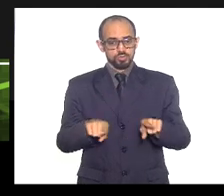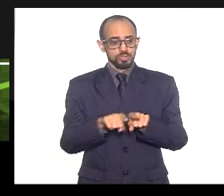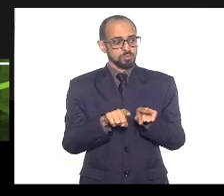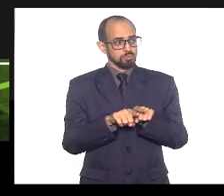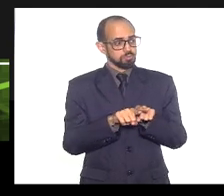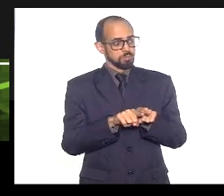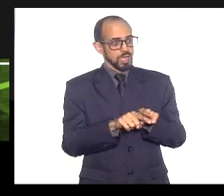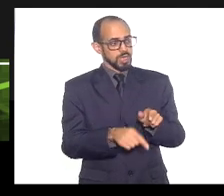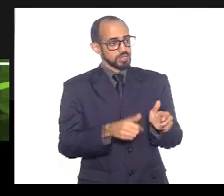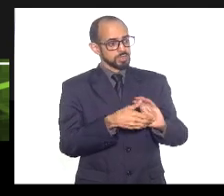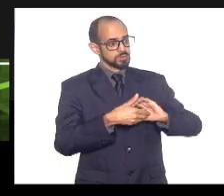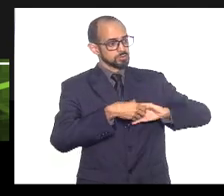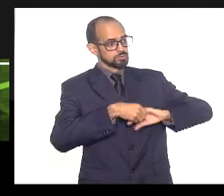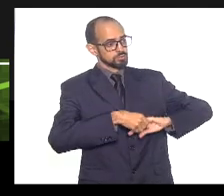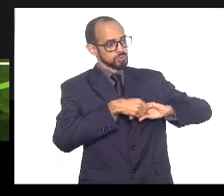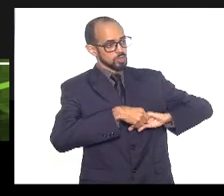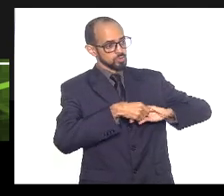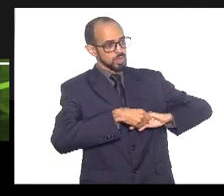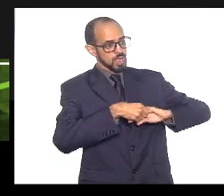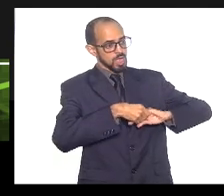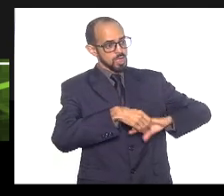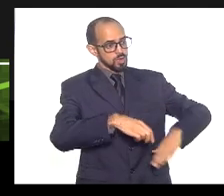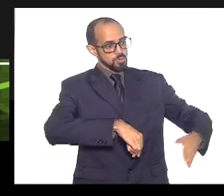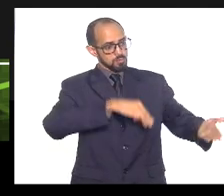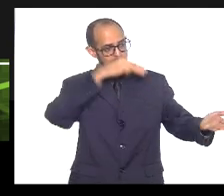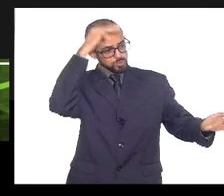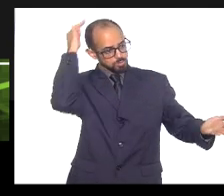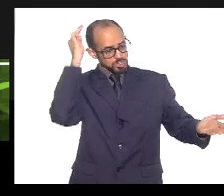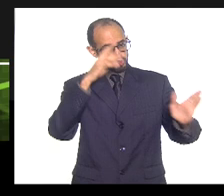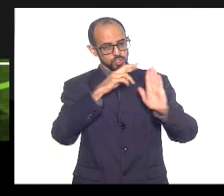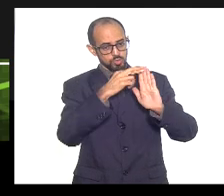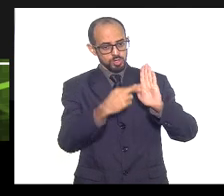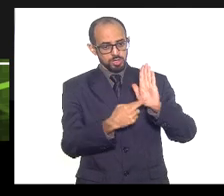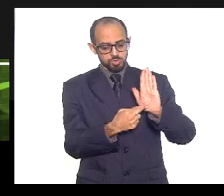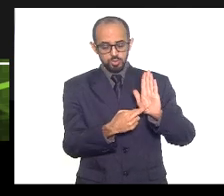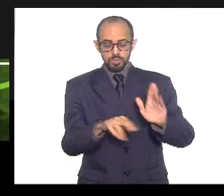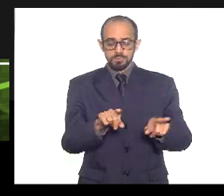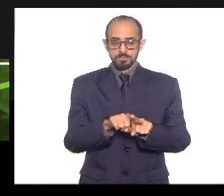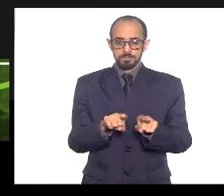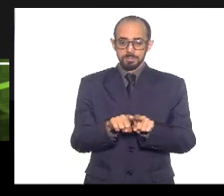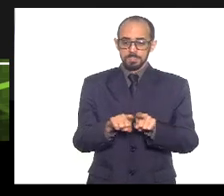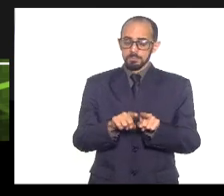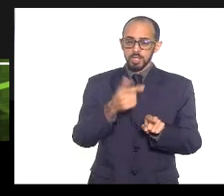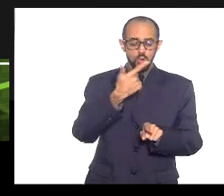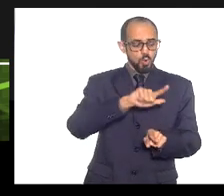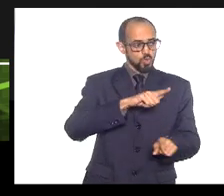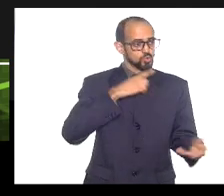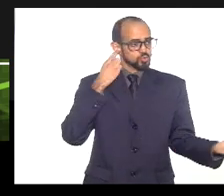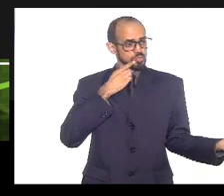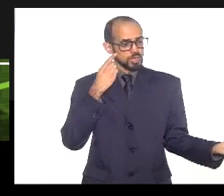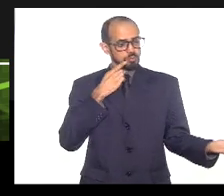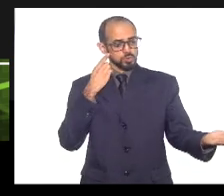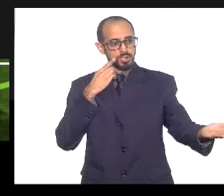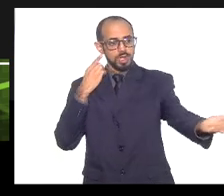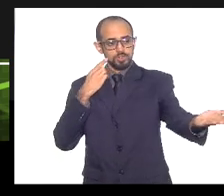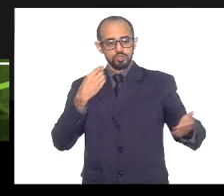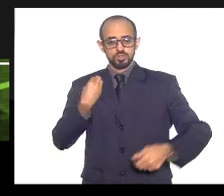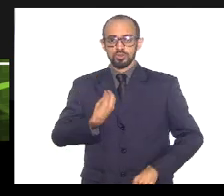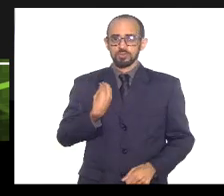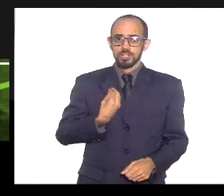relator, deputado Márcio Pacheco. Em nome de ambos, aproveito para saudar demais deputadas e deputados presentes nessa